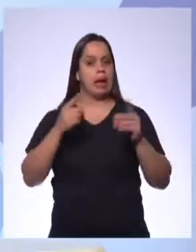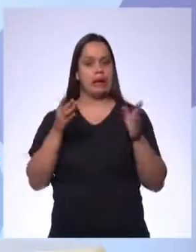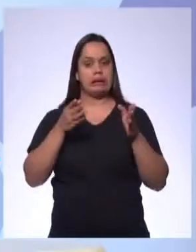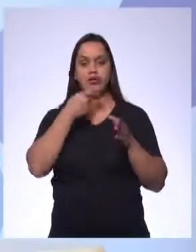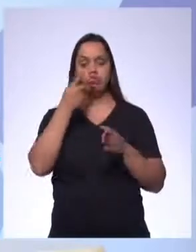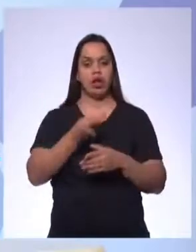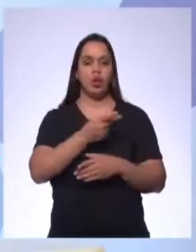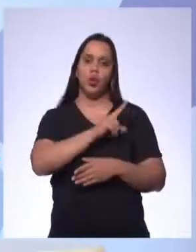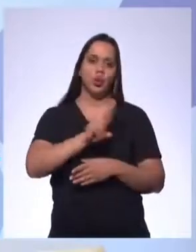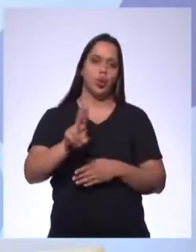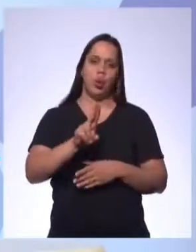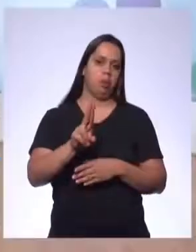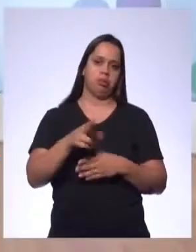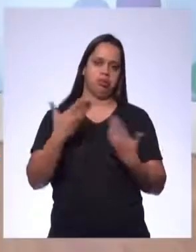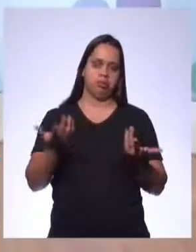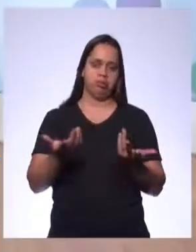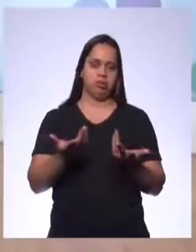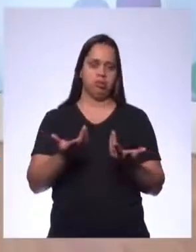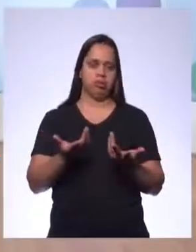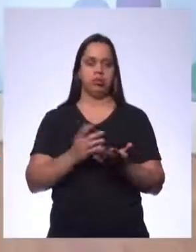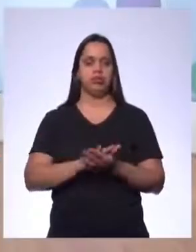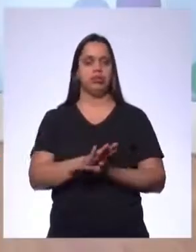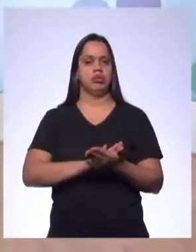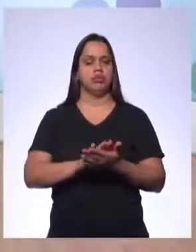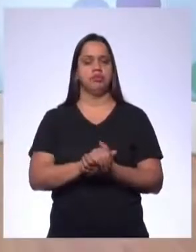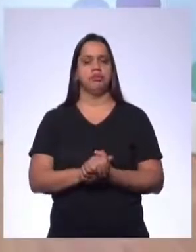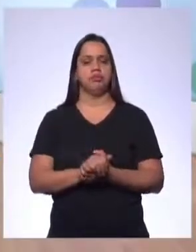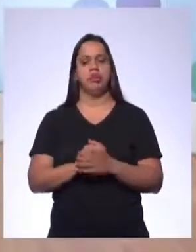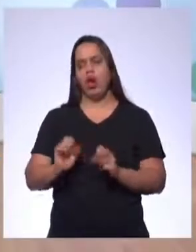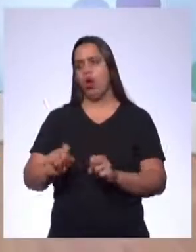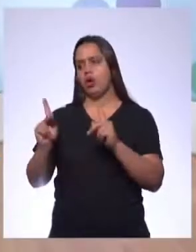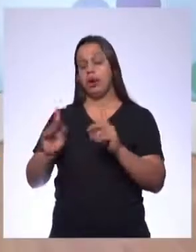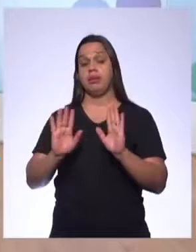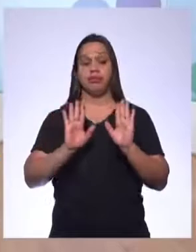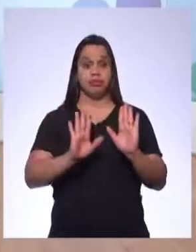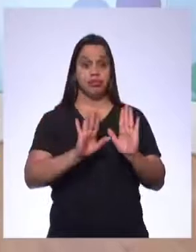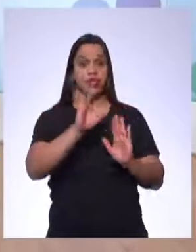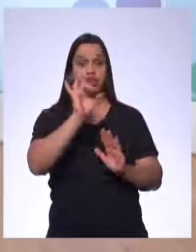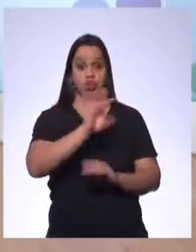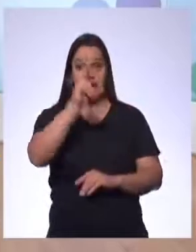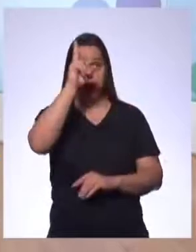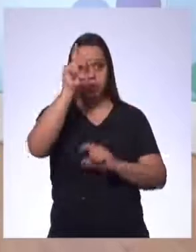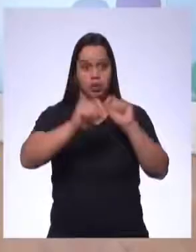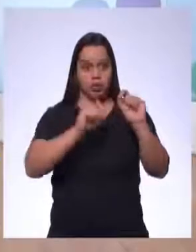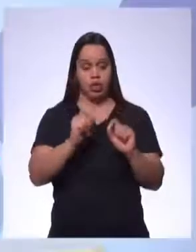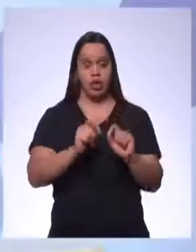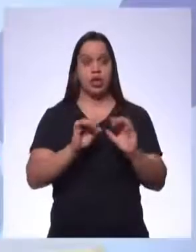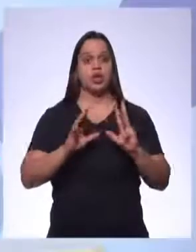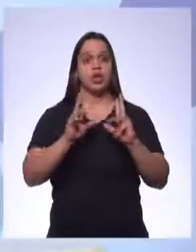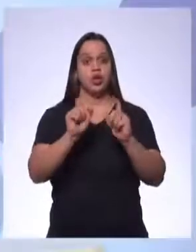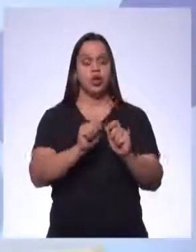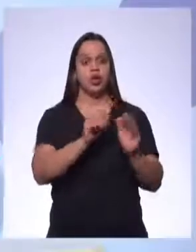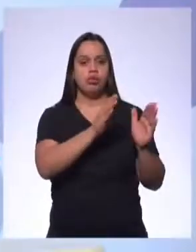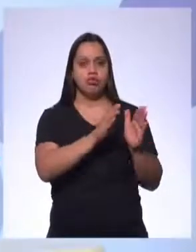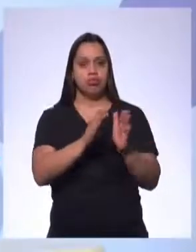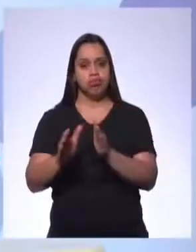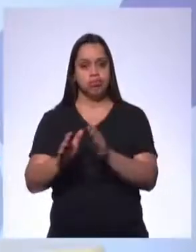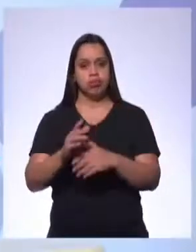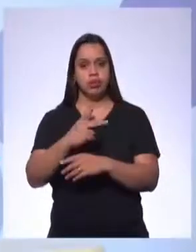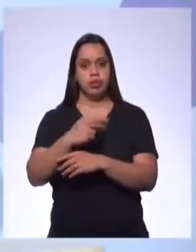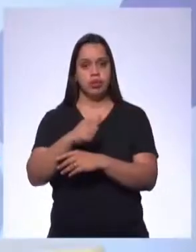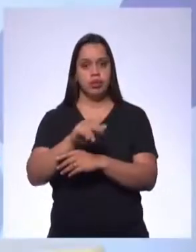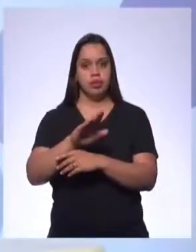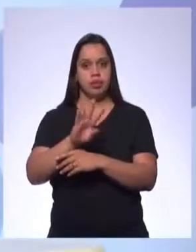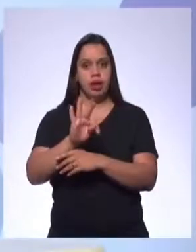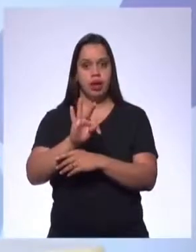especificou nenhuma. Ok, mas é bem por aí mesmo. Agora, só lembrando, né, professor, que o processo de pasteurização é um